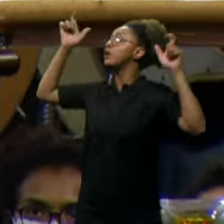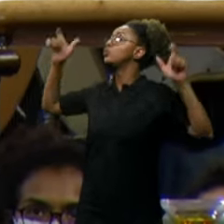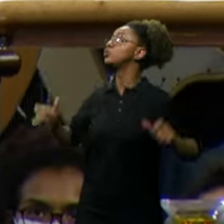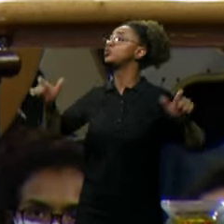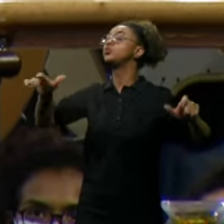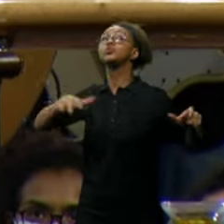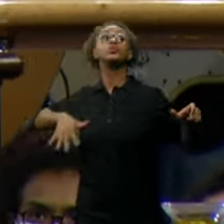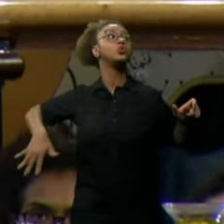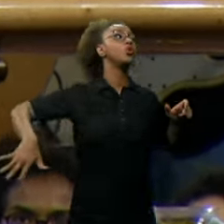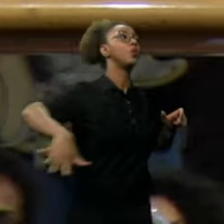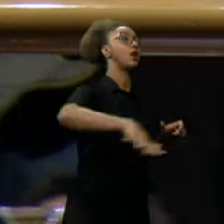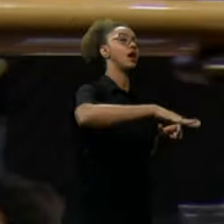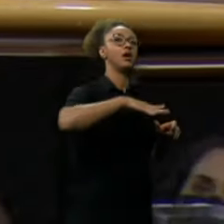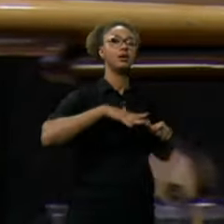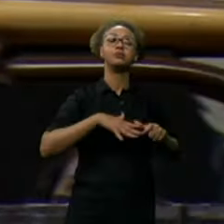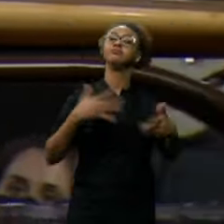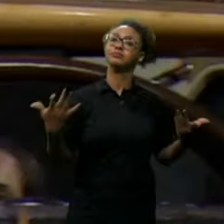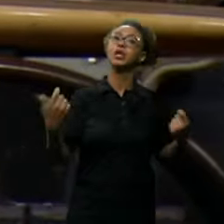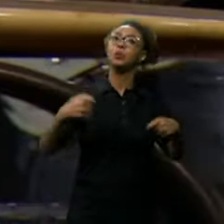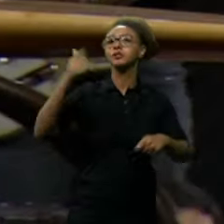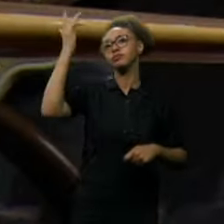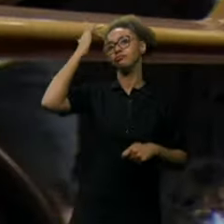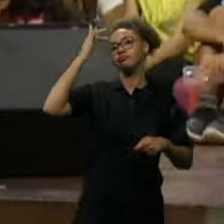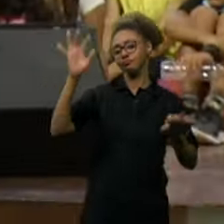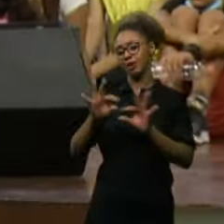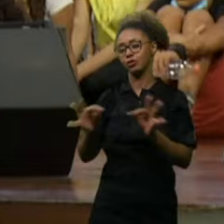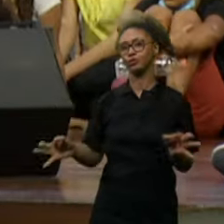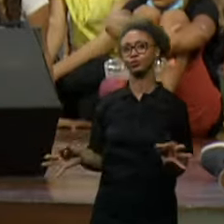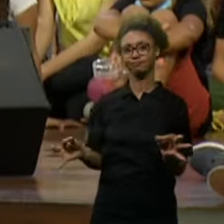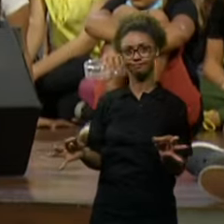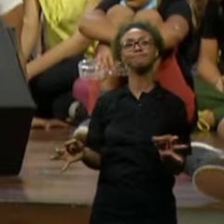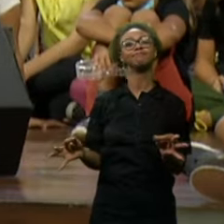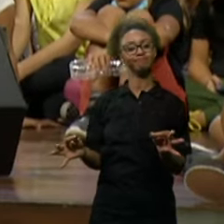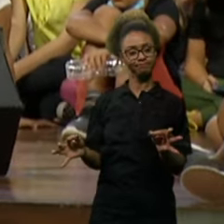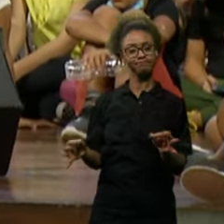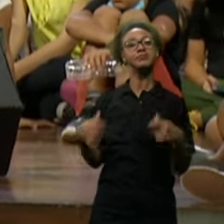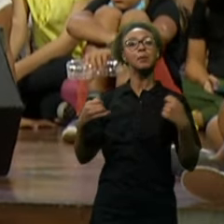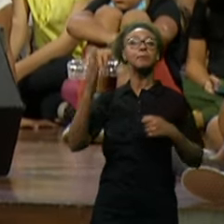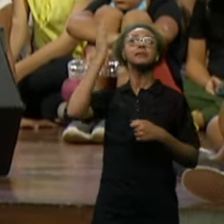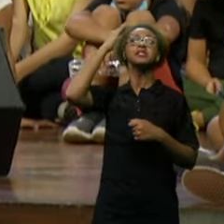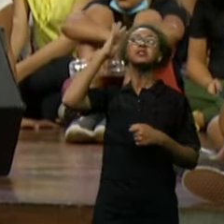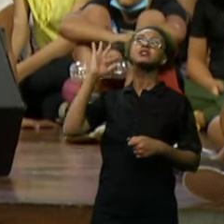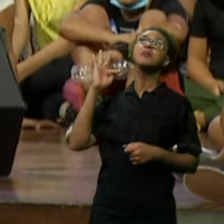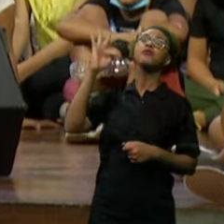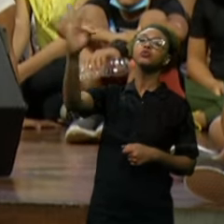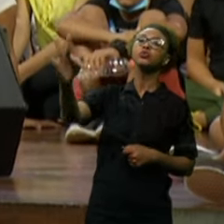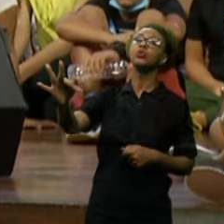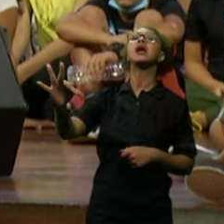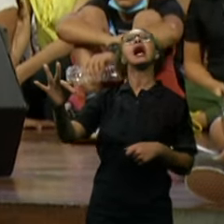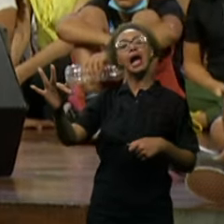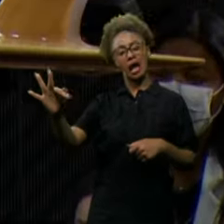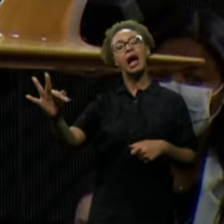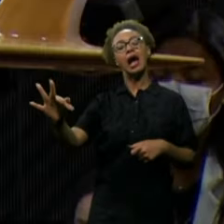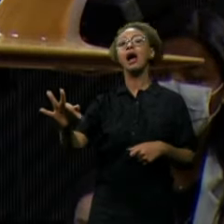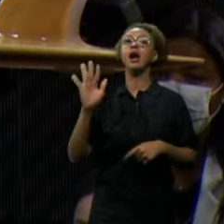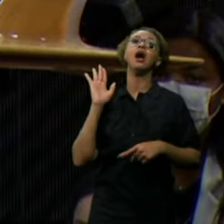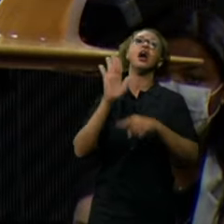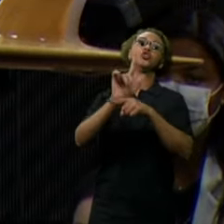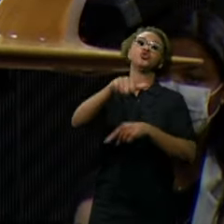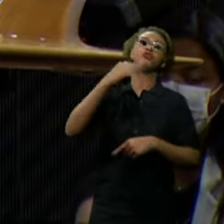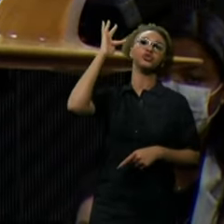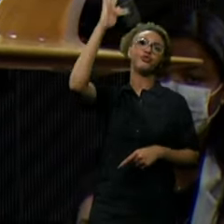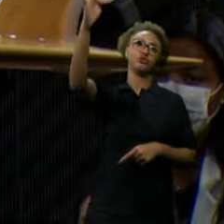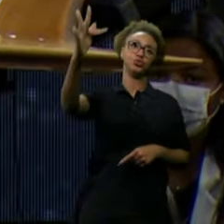aonde humildade para quem vai andar humildade para quem sabe aonde quer chegar é indispensável para te dar uma boa